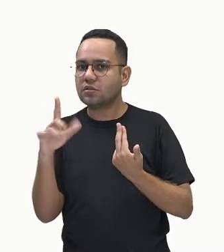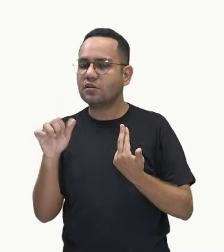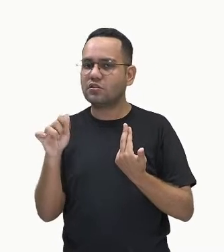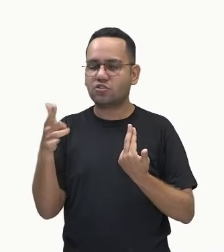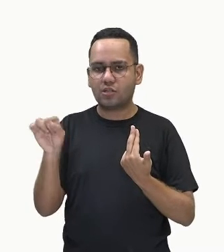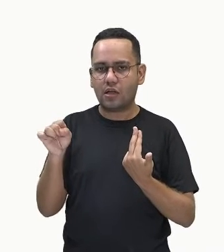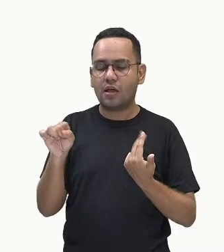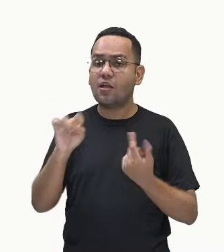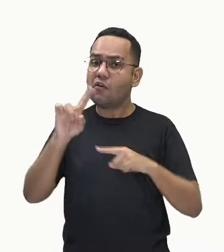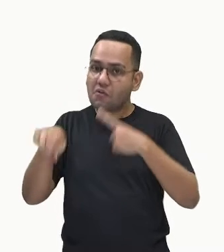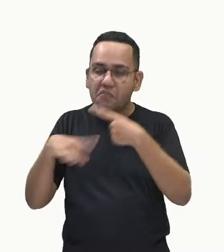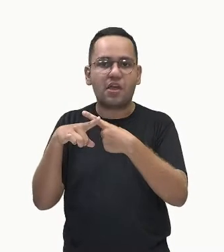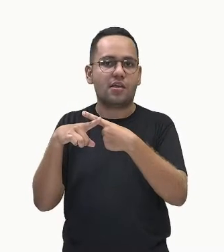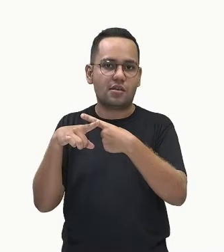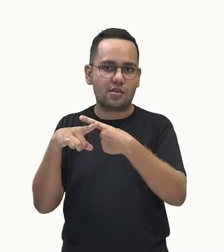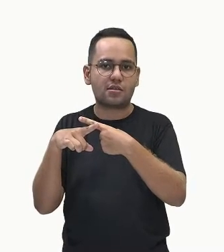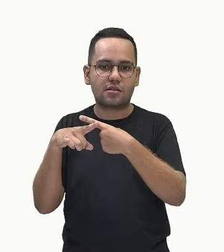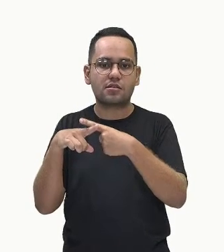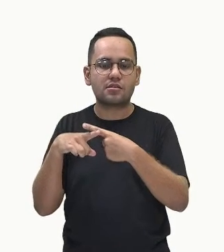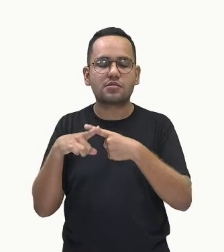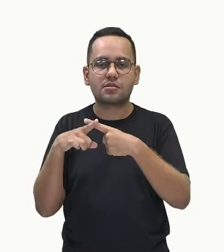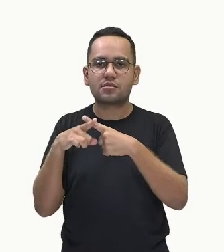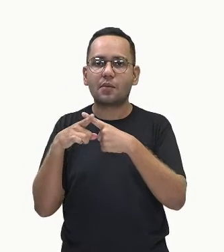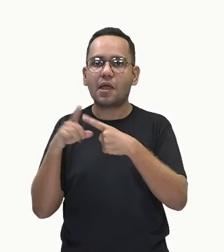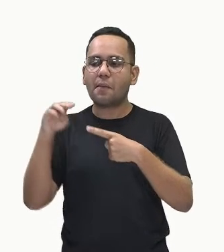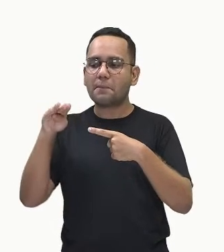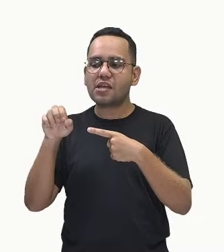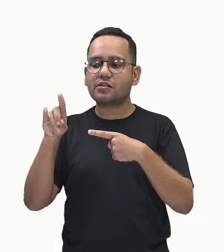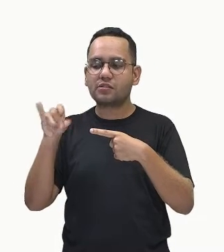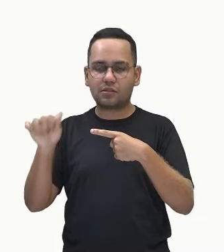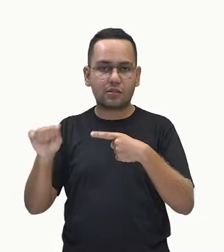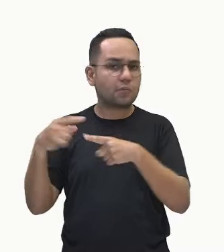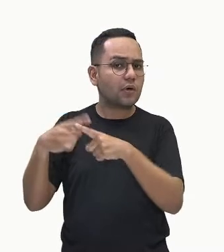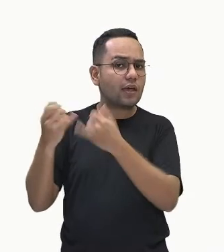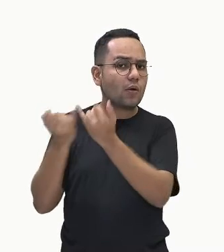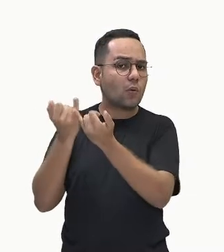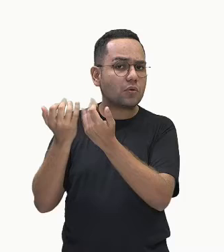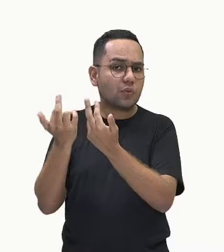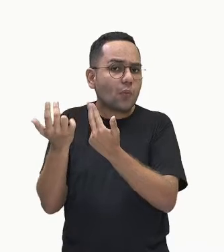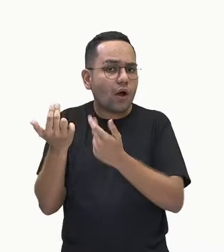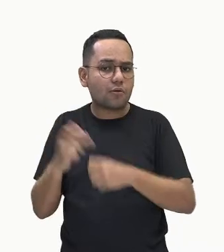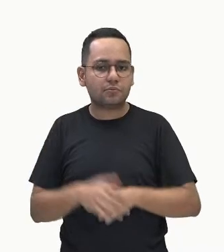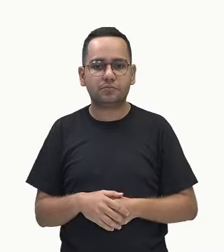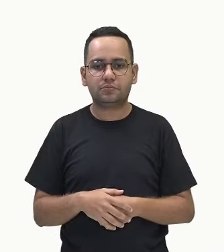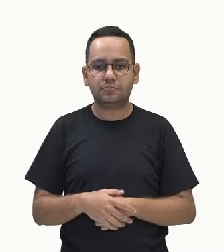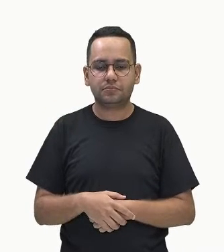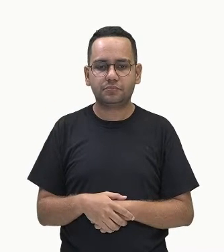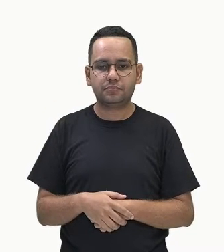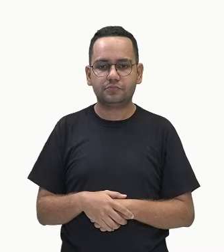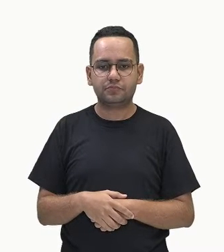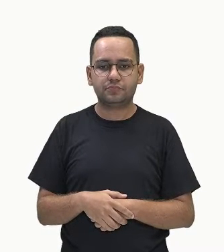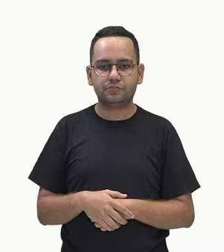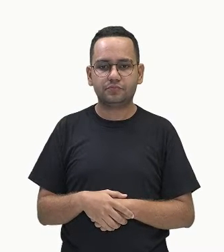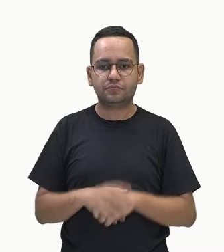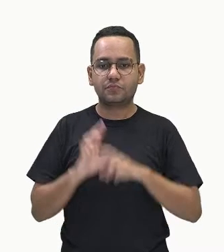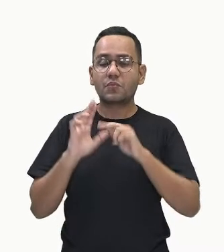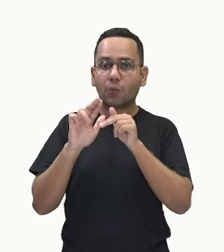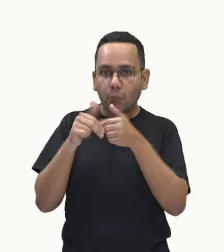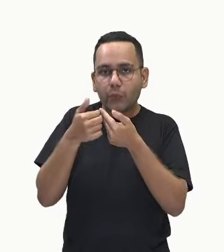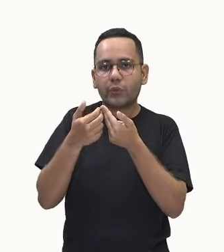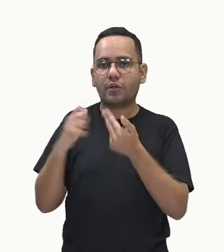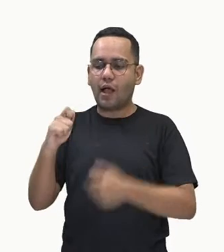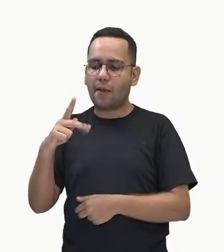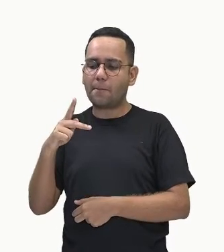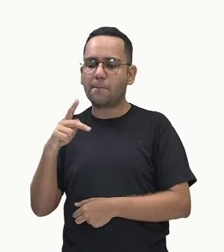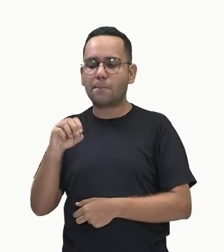essa medida, porque todas elas são iguais, certo? E o apótema é o segmento de reta que vai do